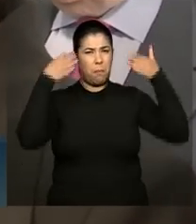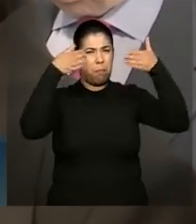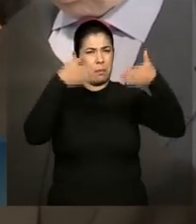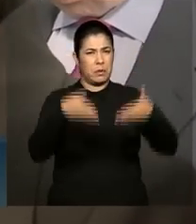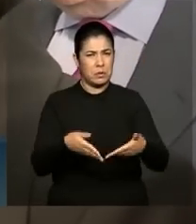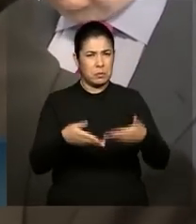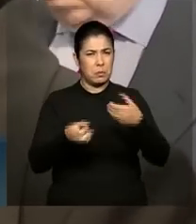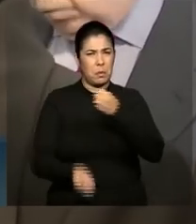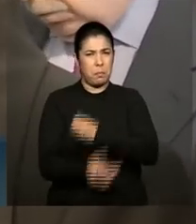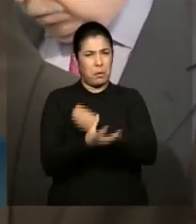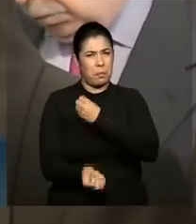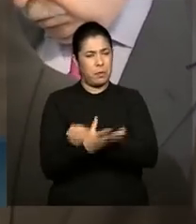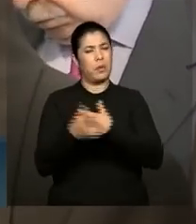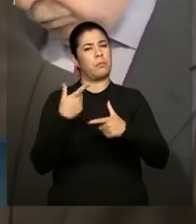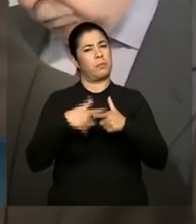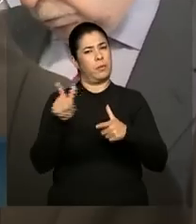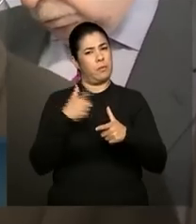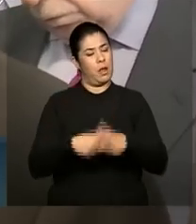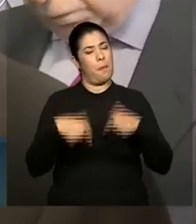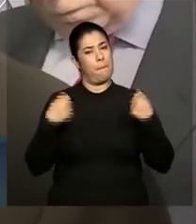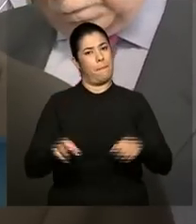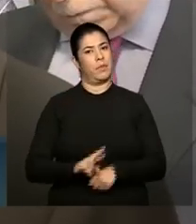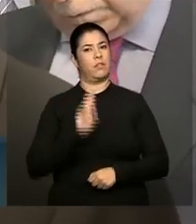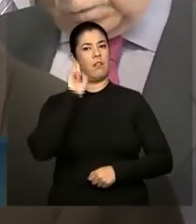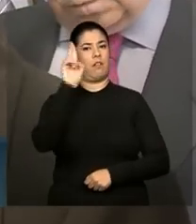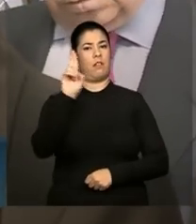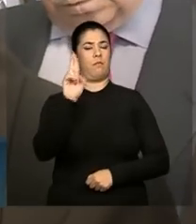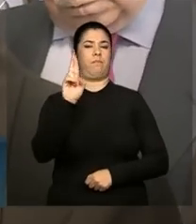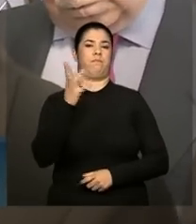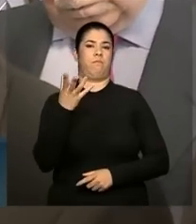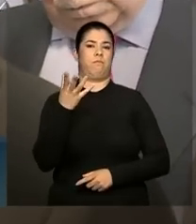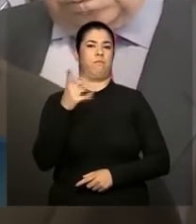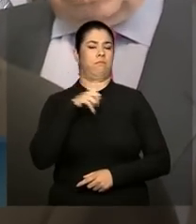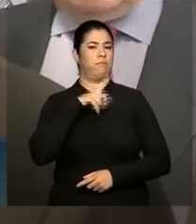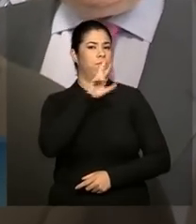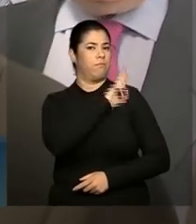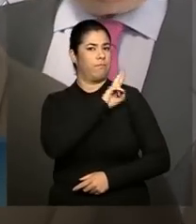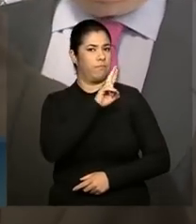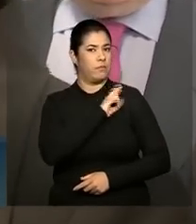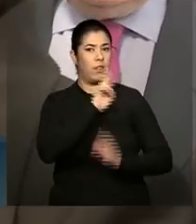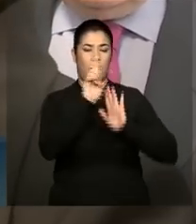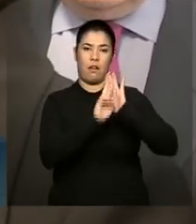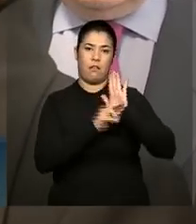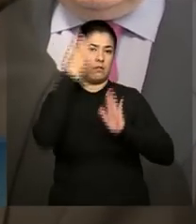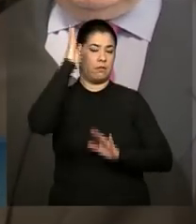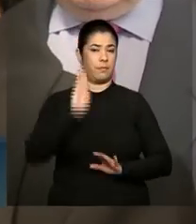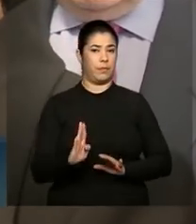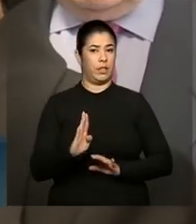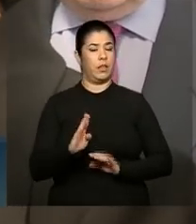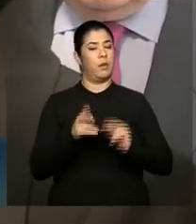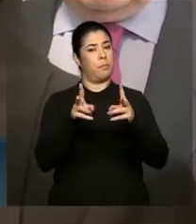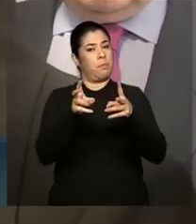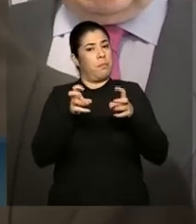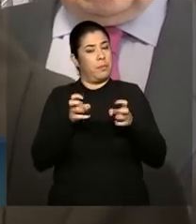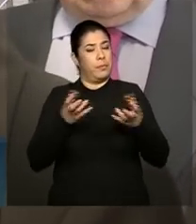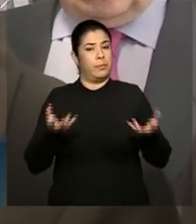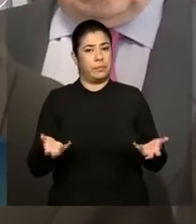atos de corrupção, vai ter de responder por eles. Essa é a regra no Brasil. Porque você veja,